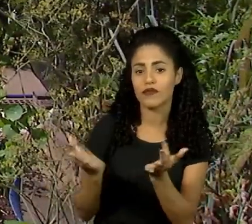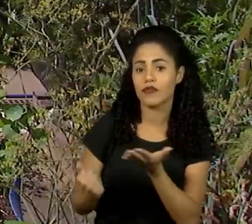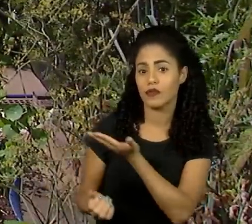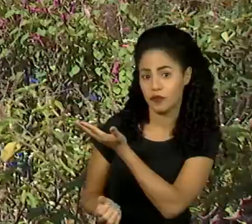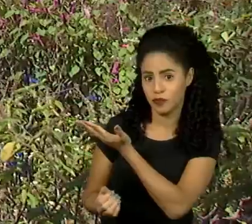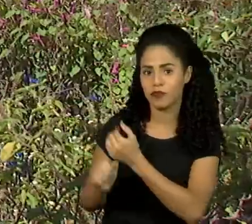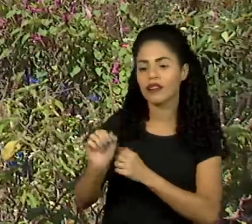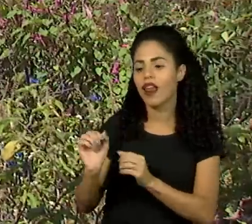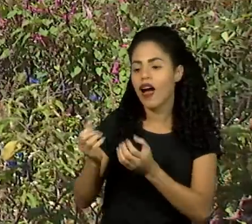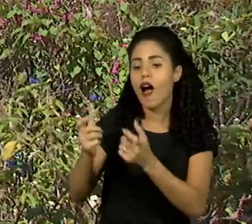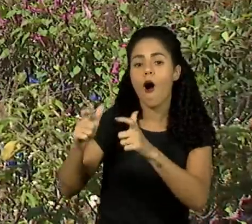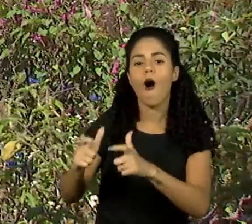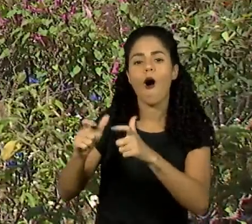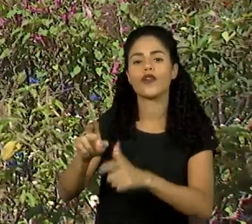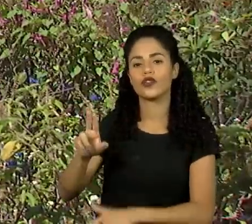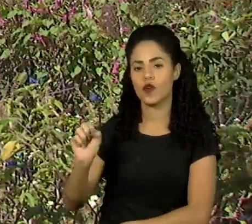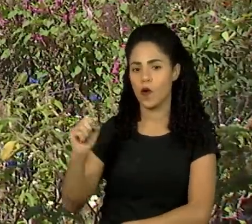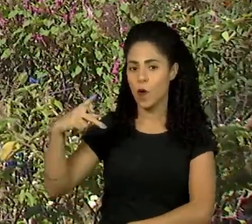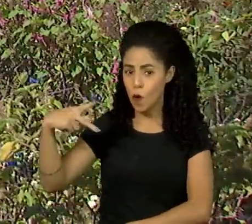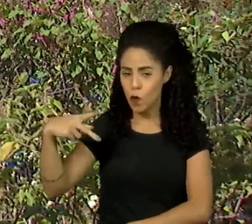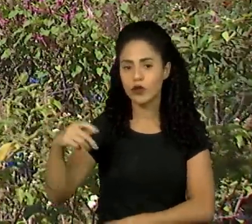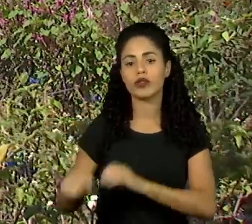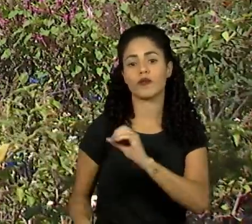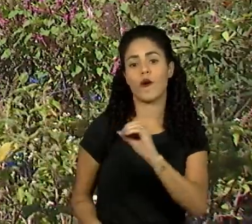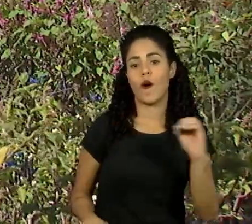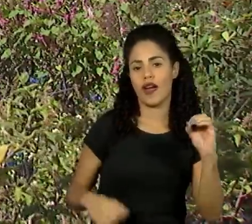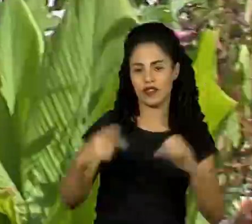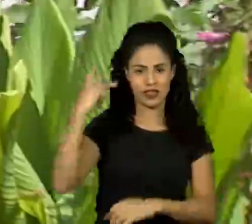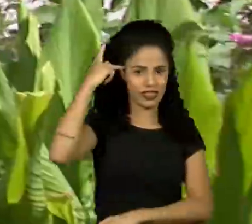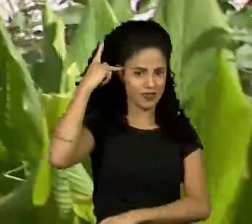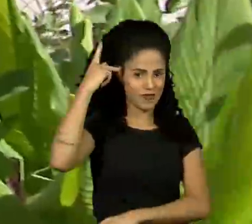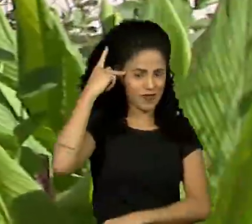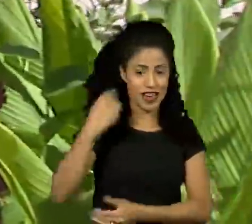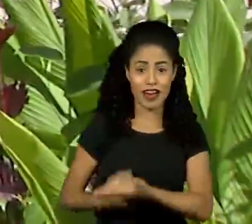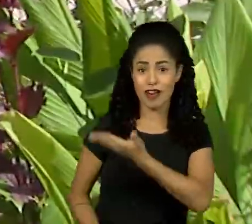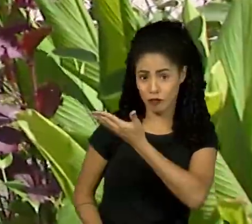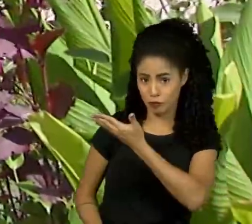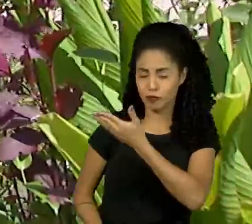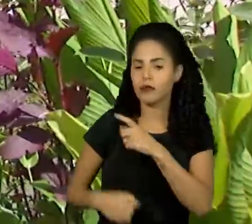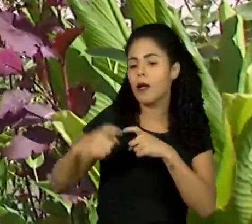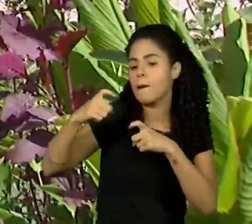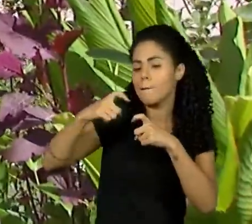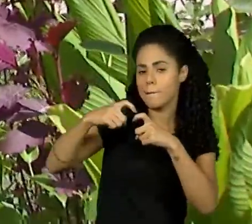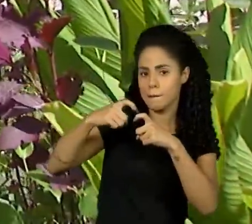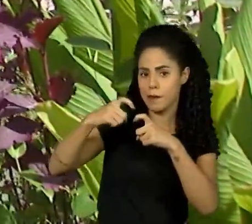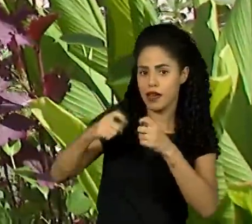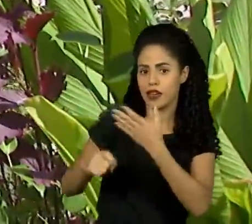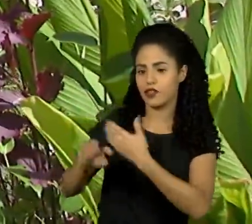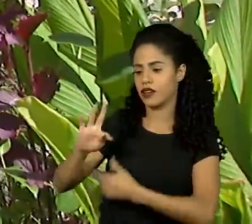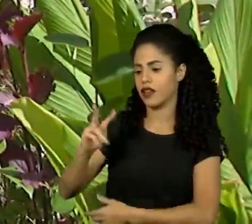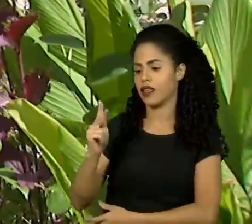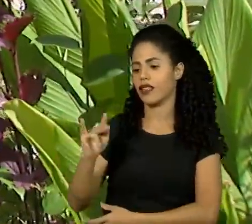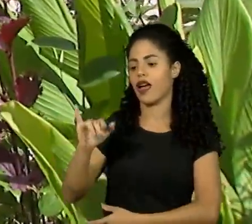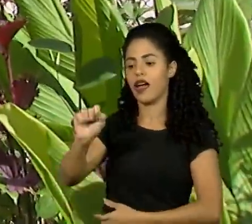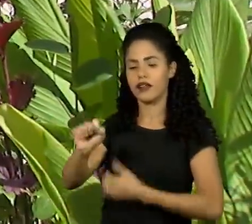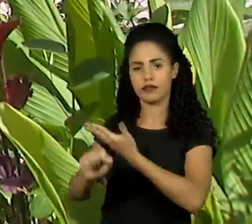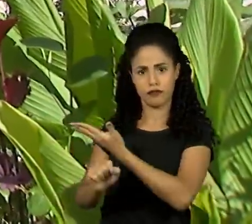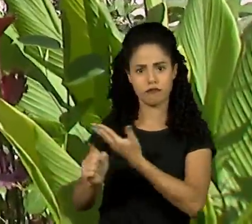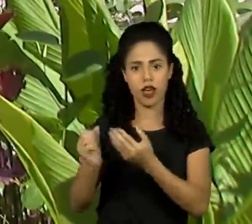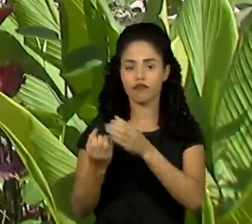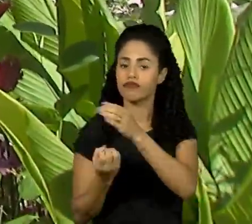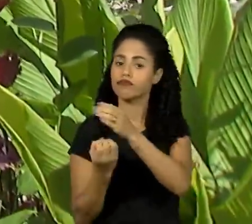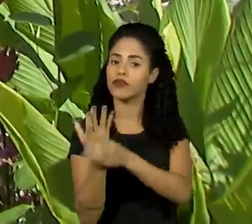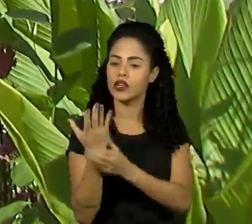de Medicina da USP, na zona oeste da capital paulista. A médica patologista Thaís Mauad, cofundadora